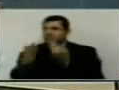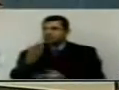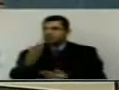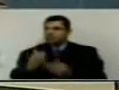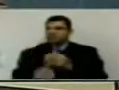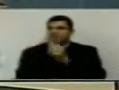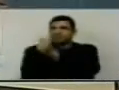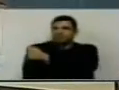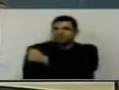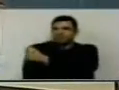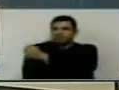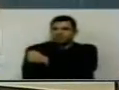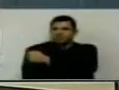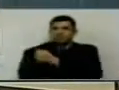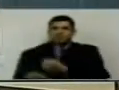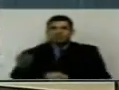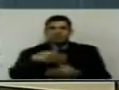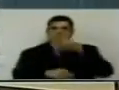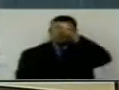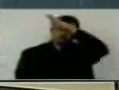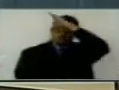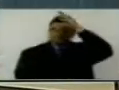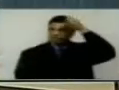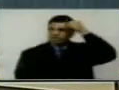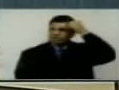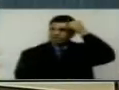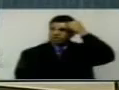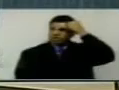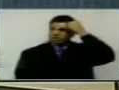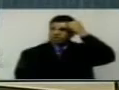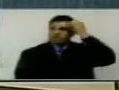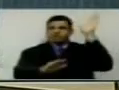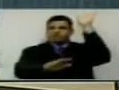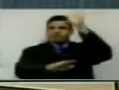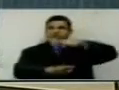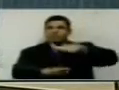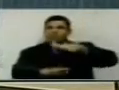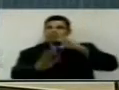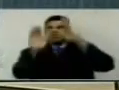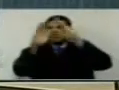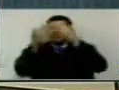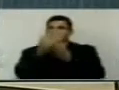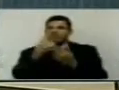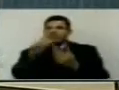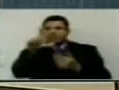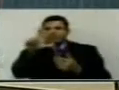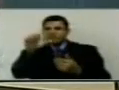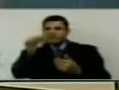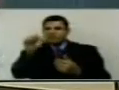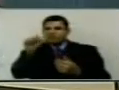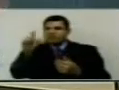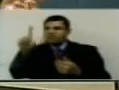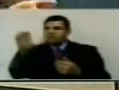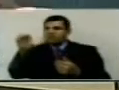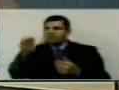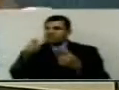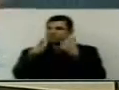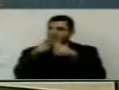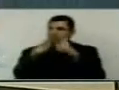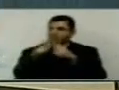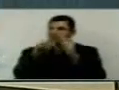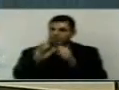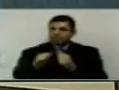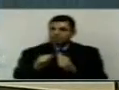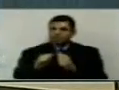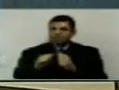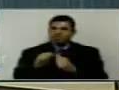partida estudantil no Amazonas, que era o time de vôlei do Colégio La Salle, quando um anão do meu tamanho ainda podia jogar